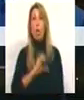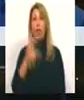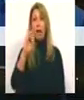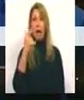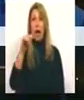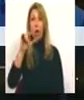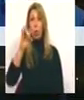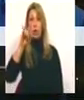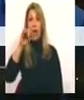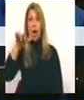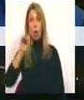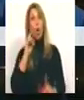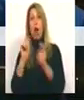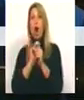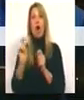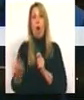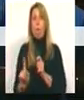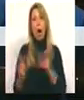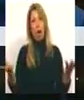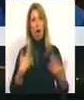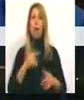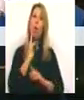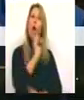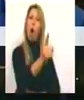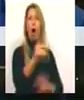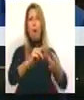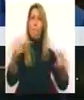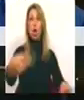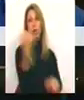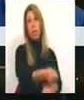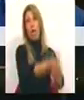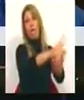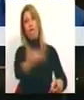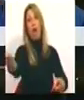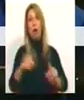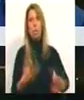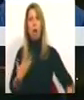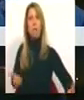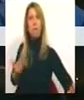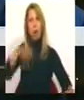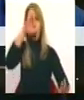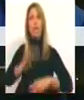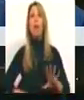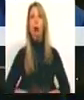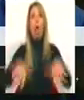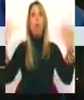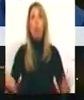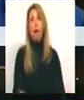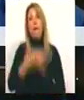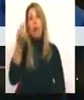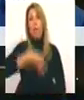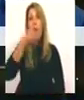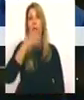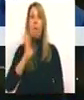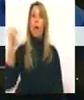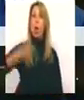ao Governo, nas suas intervenções, o pagamento aos municípios daquilo que está em falta. Bom, falaram e não exigiram o essencial,